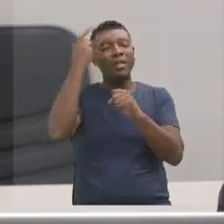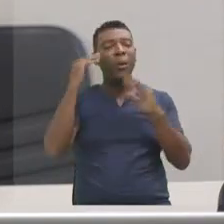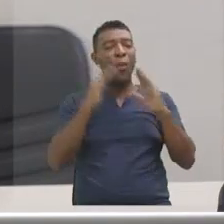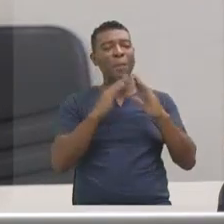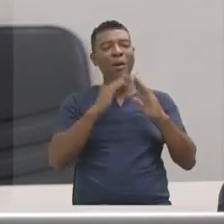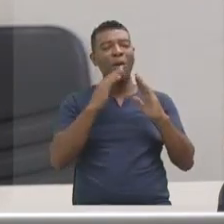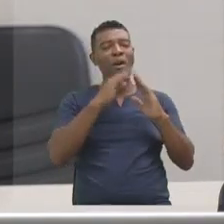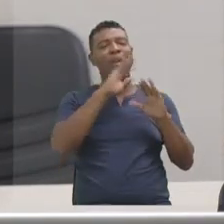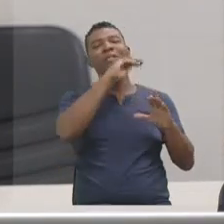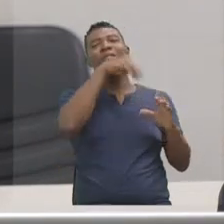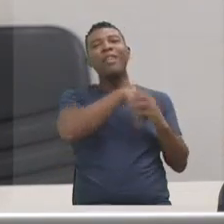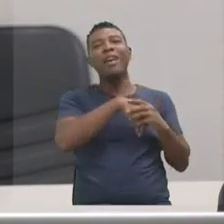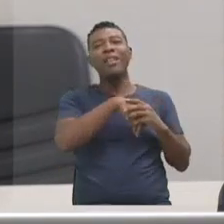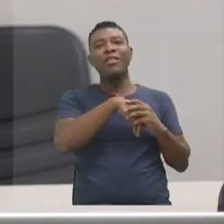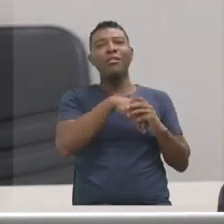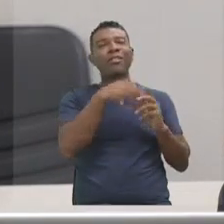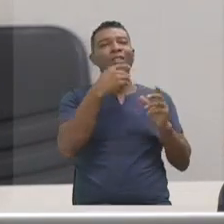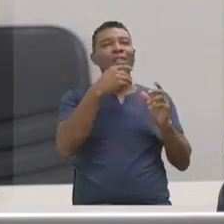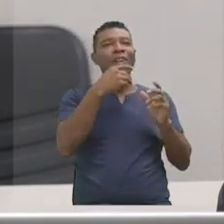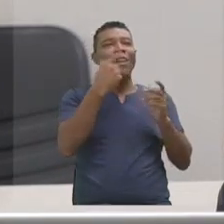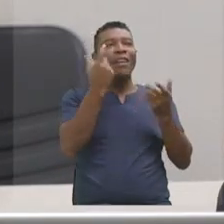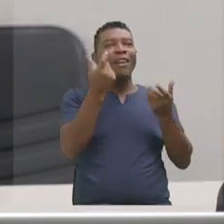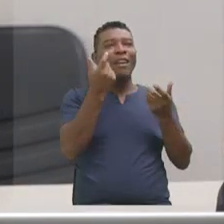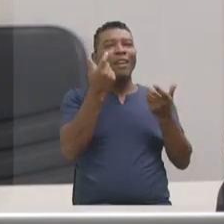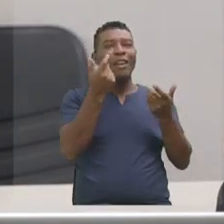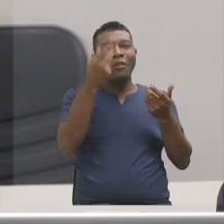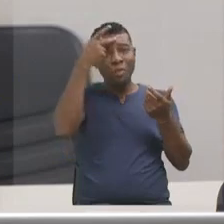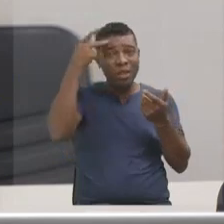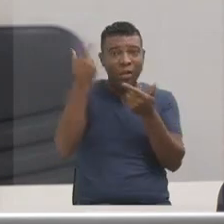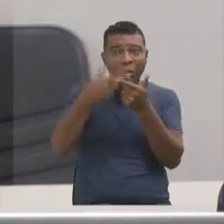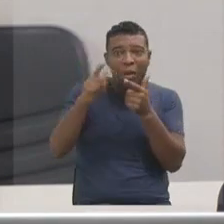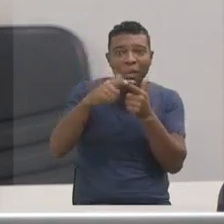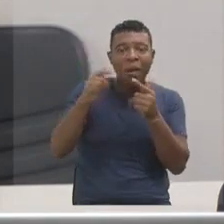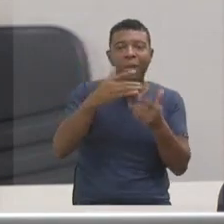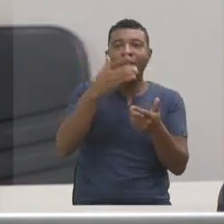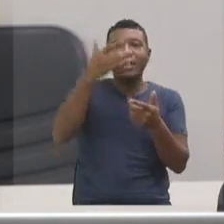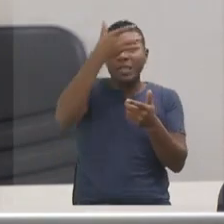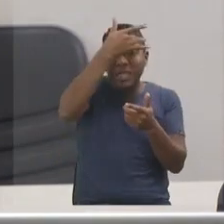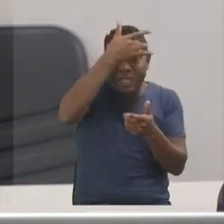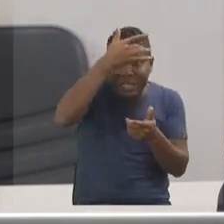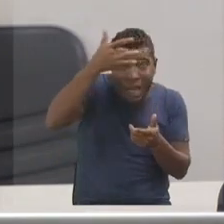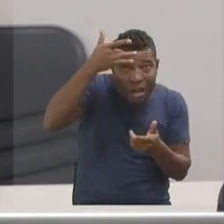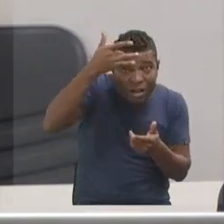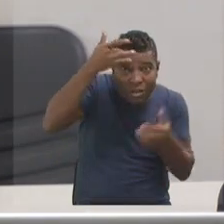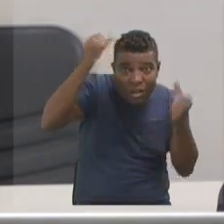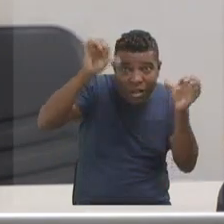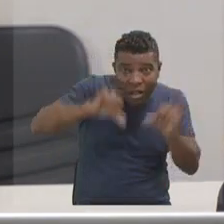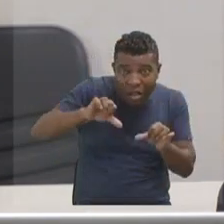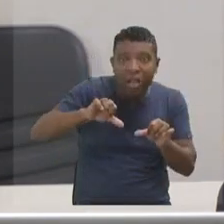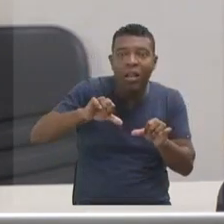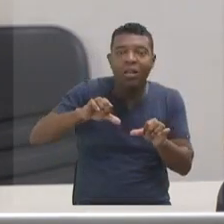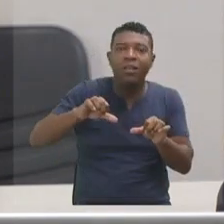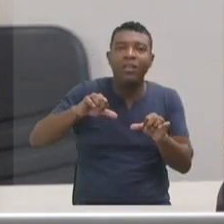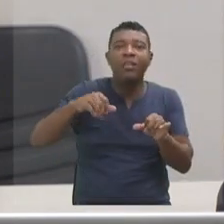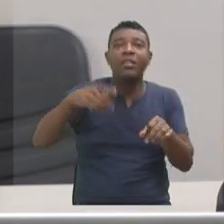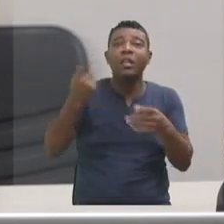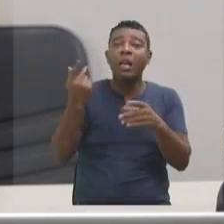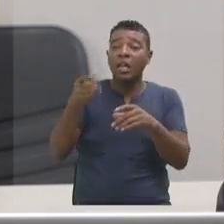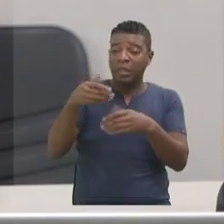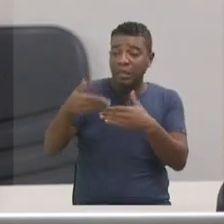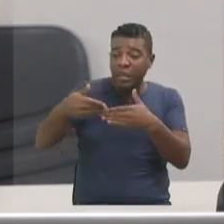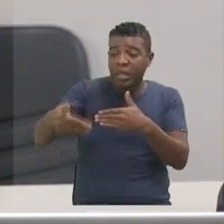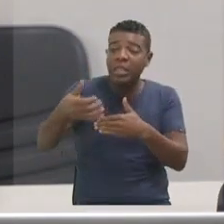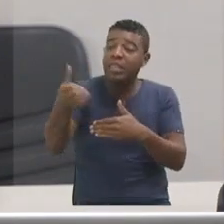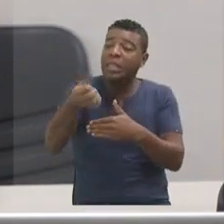instituições de saúde mental e isso vale um destaque que iremos Celebrar sexta-feira em Barbacena a